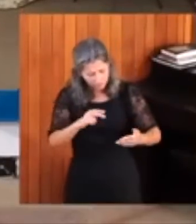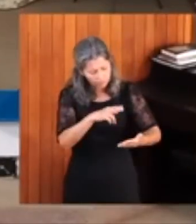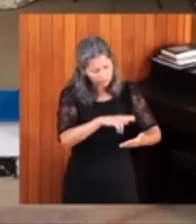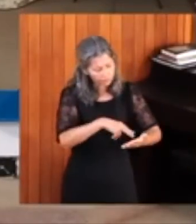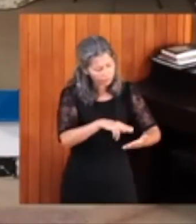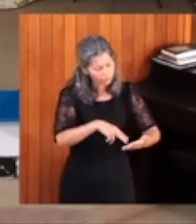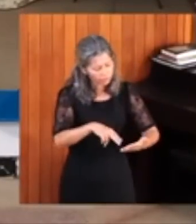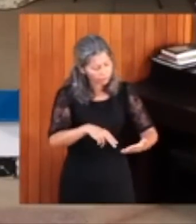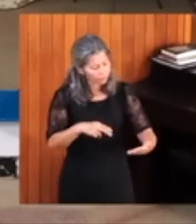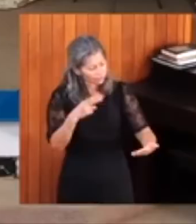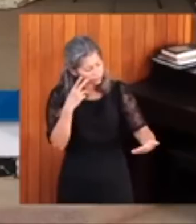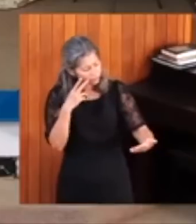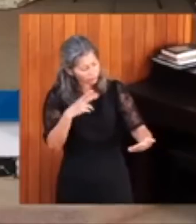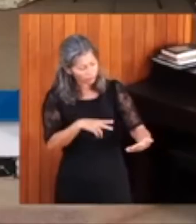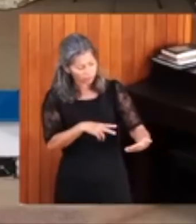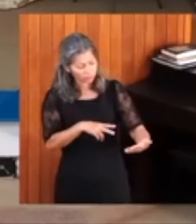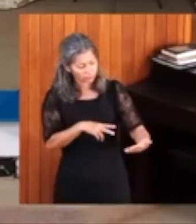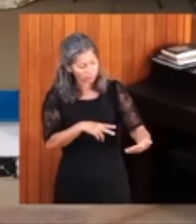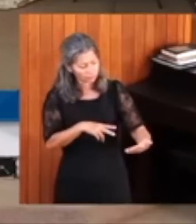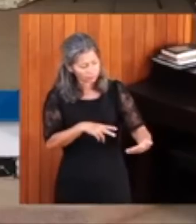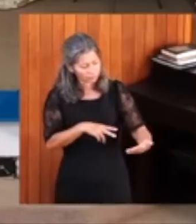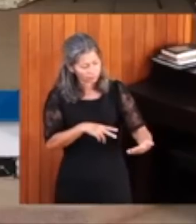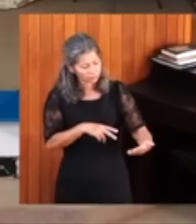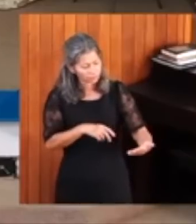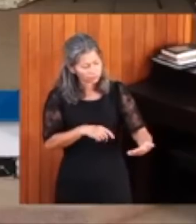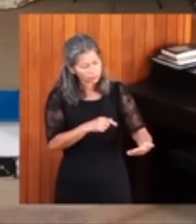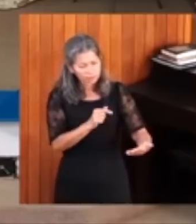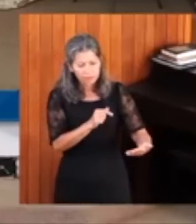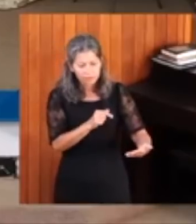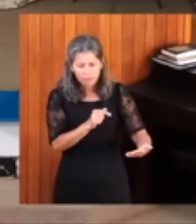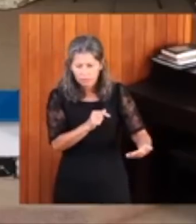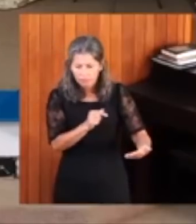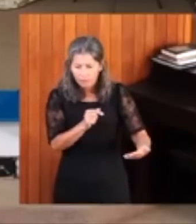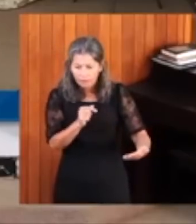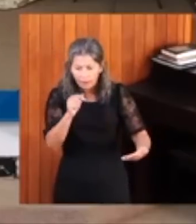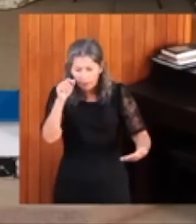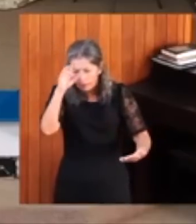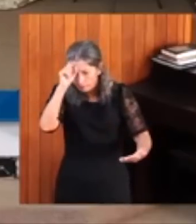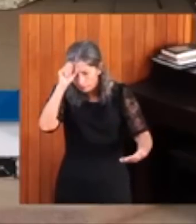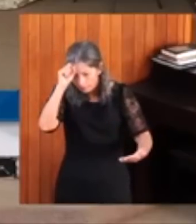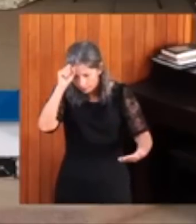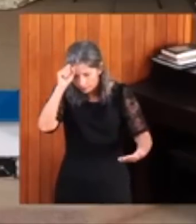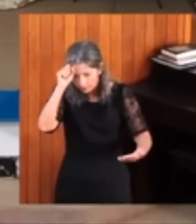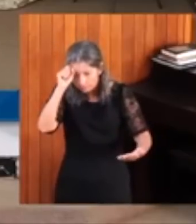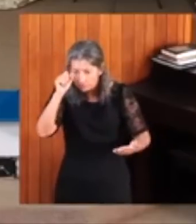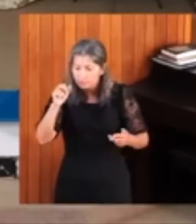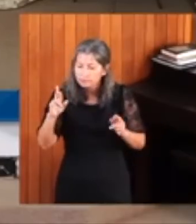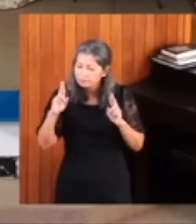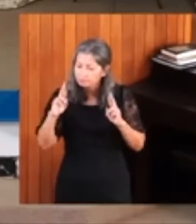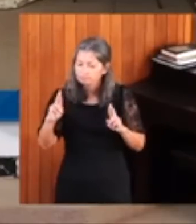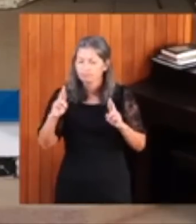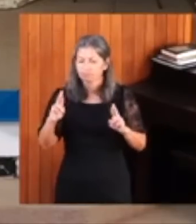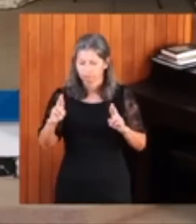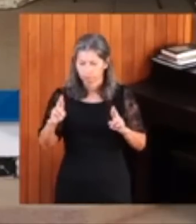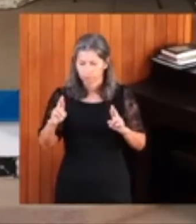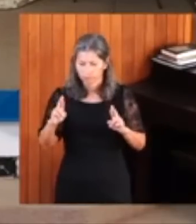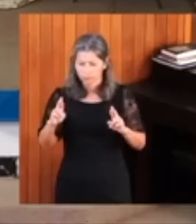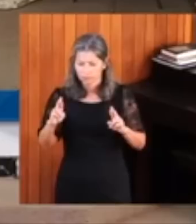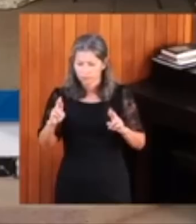Primeiro, de perceber que há esperança de que há um povo de Deus, mas por outro lado ela também percebeu que outras